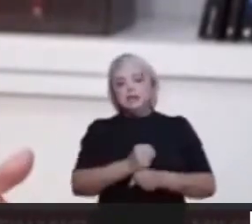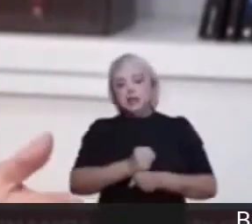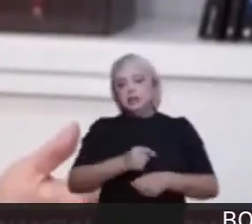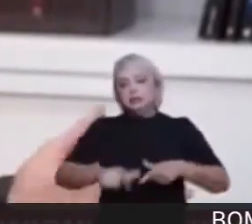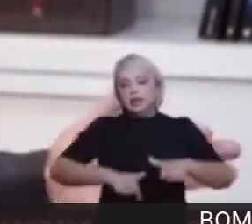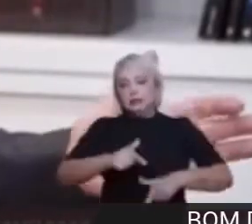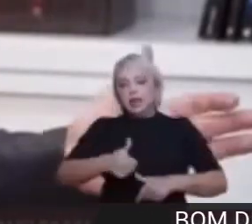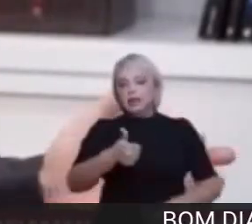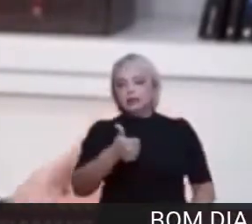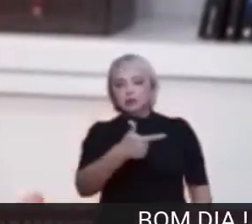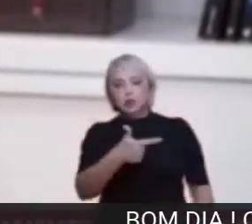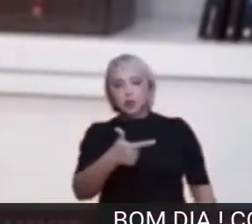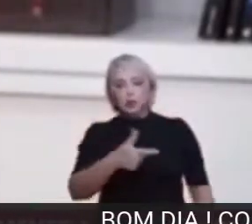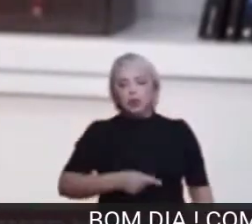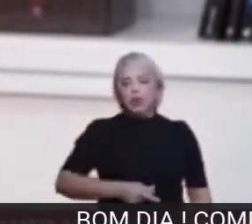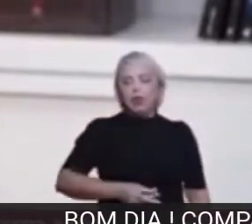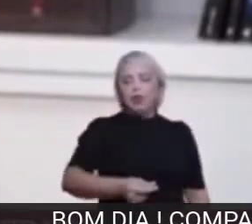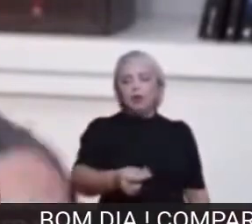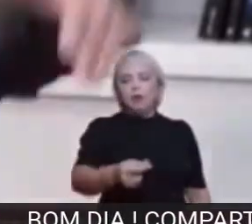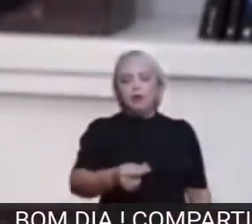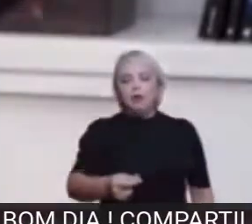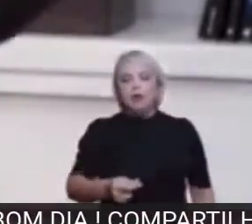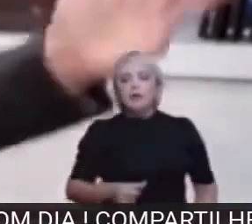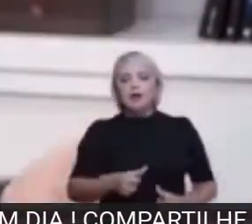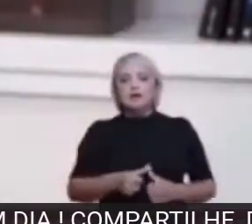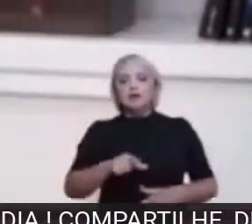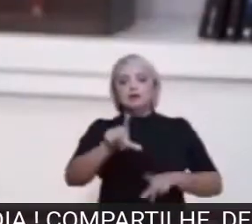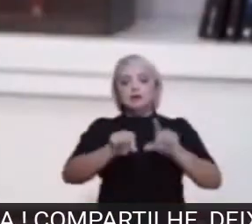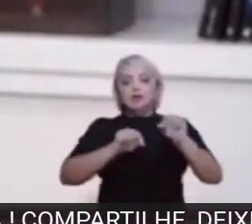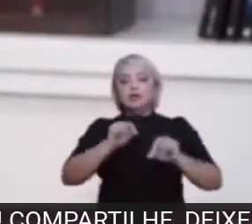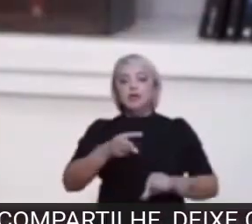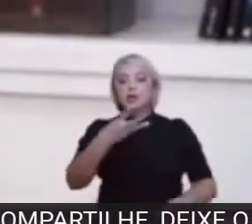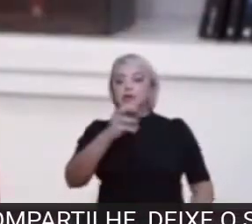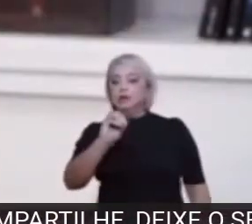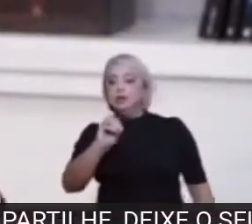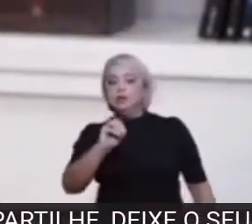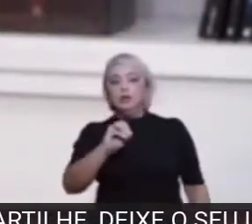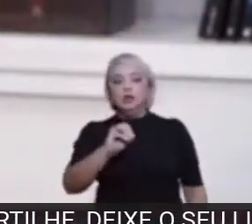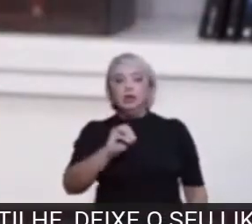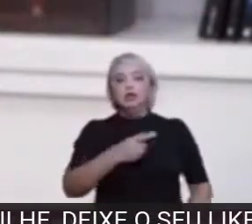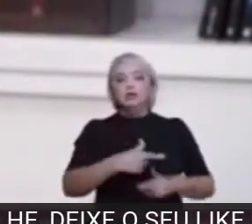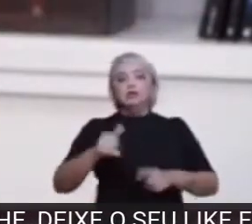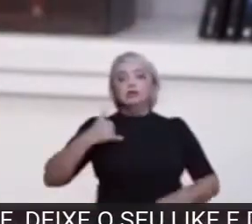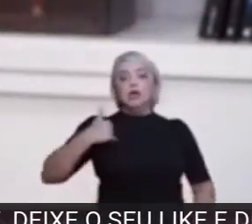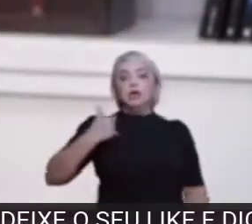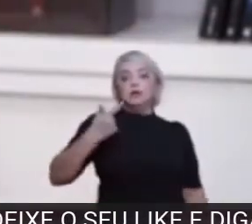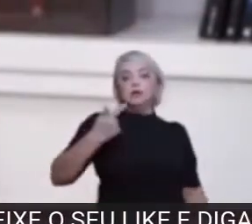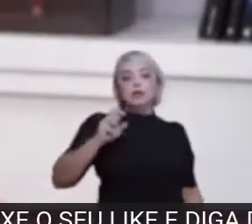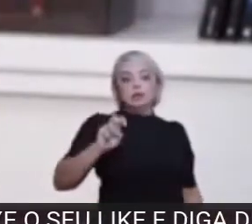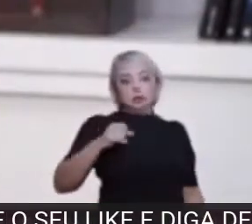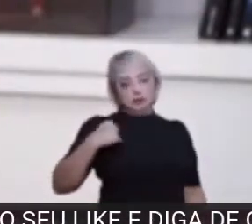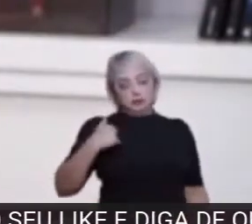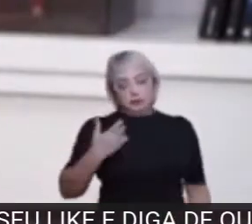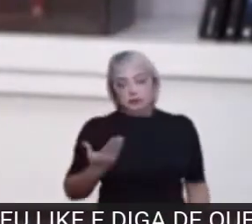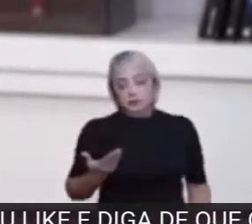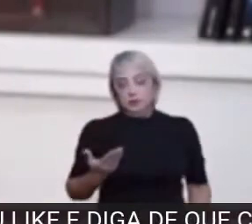anos, sabe? Você não pode ser indicado com 30 e só sair com 75, eu só acho um erro. Acho muito tempo,